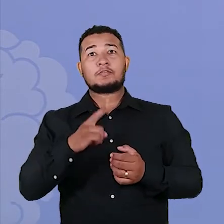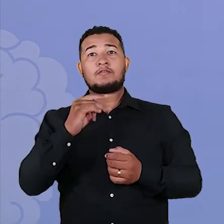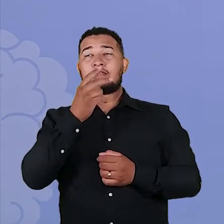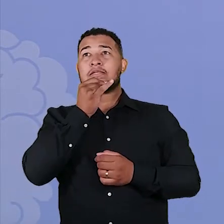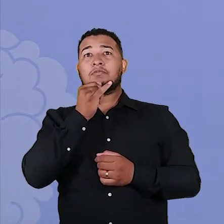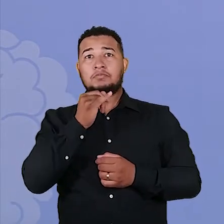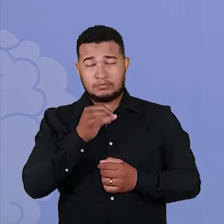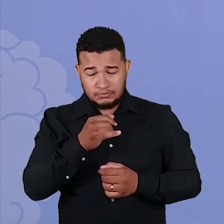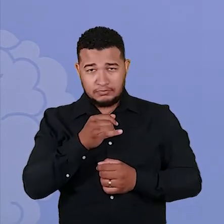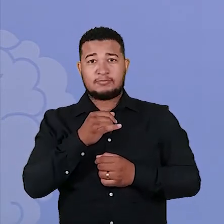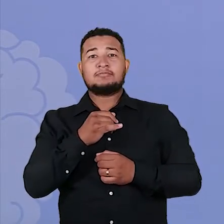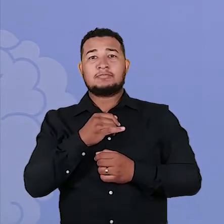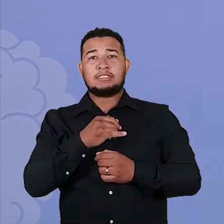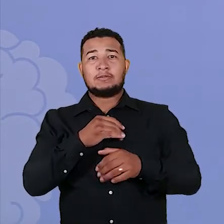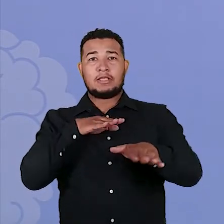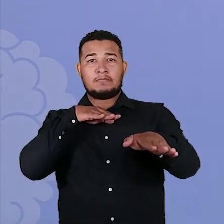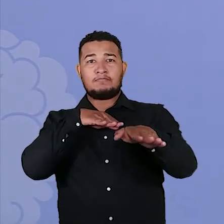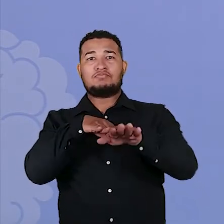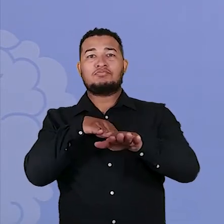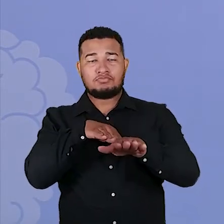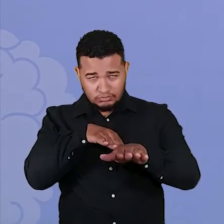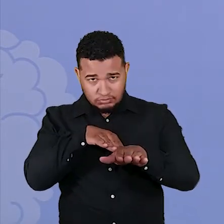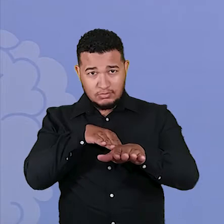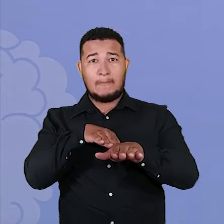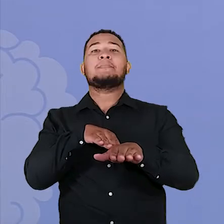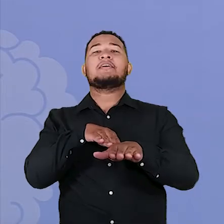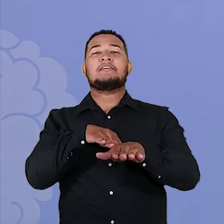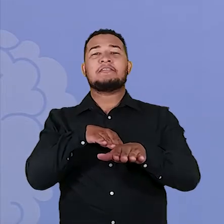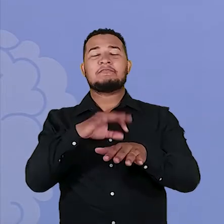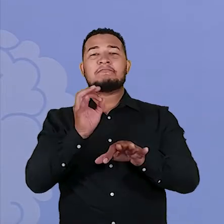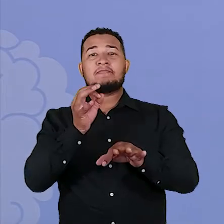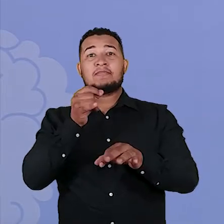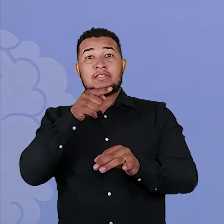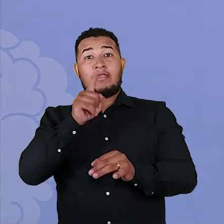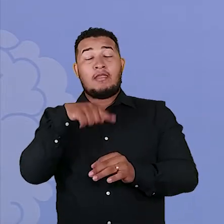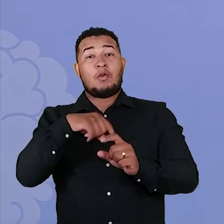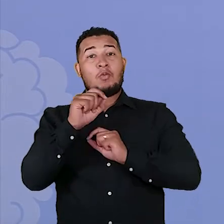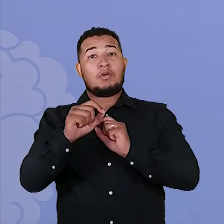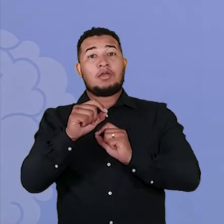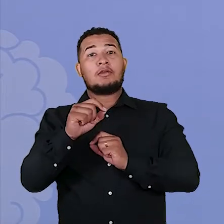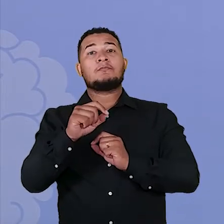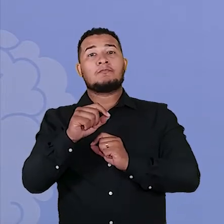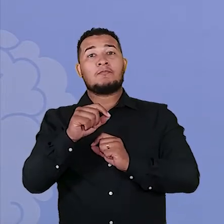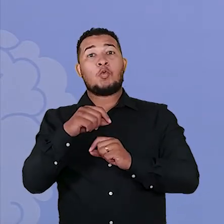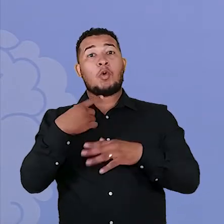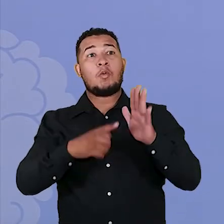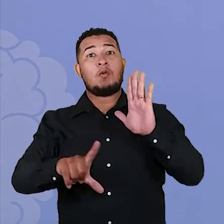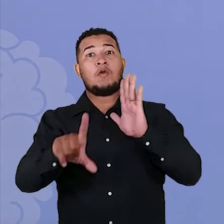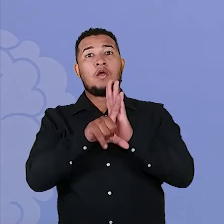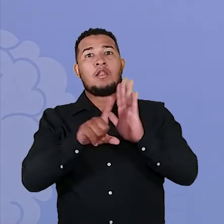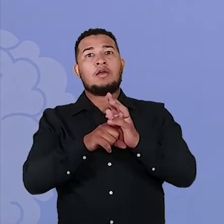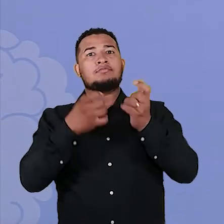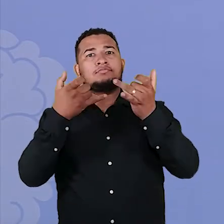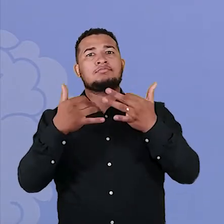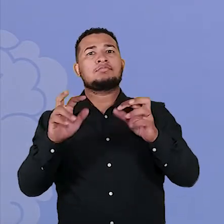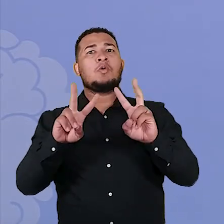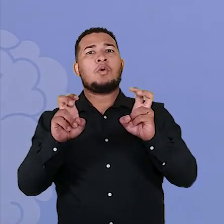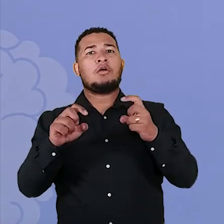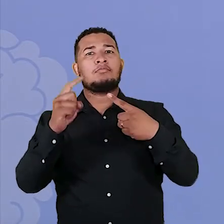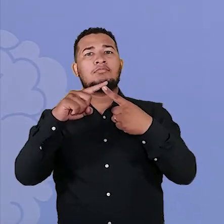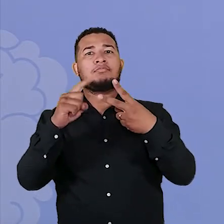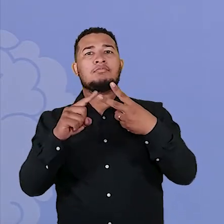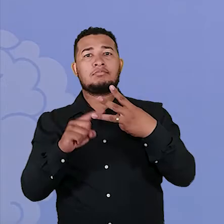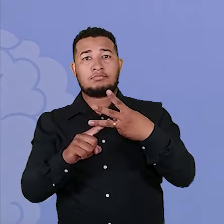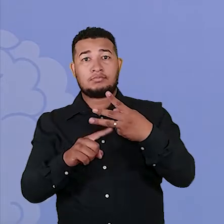assim, né? A gente vai para frente e volta, porque o cinto de segurança segura a gente, tá? Isso é o quê? Qual é a